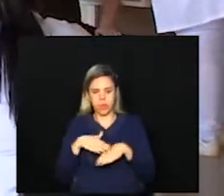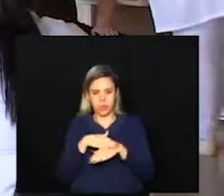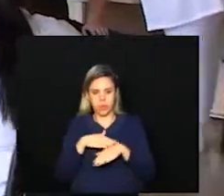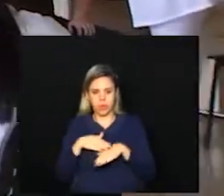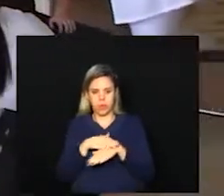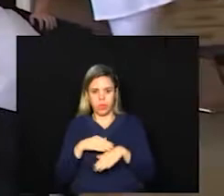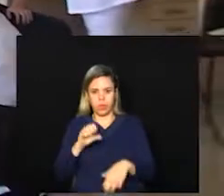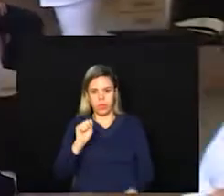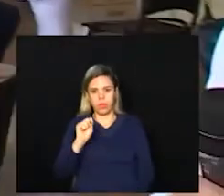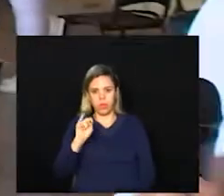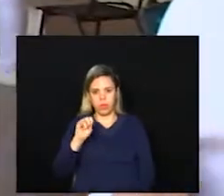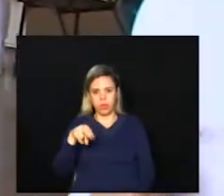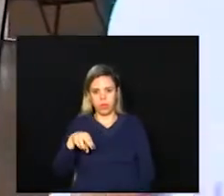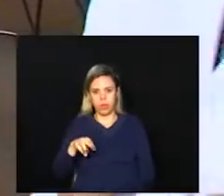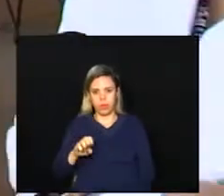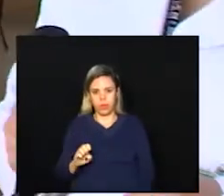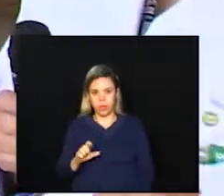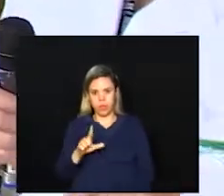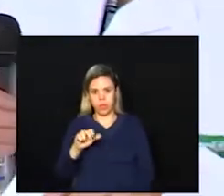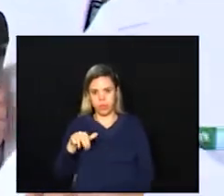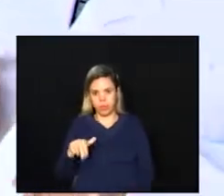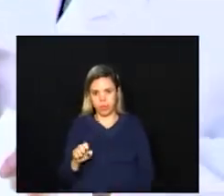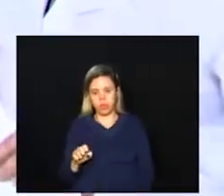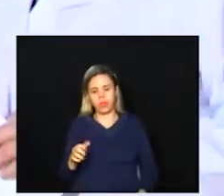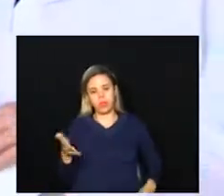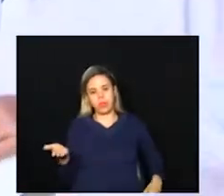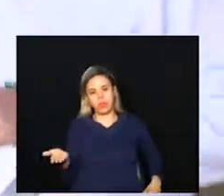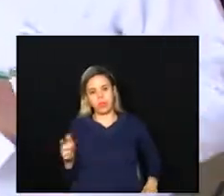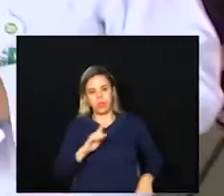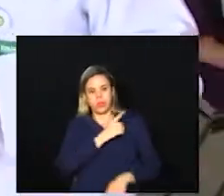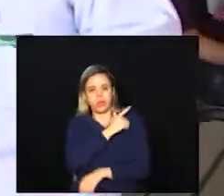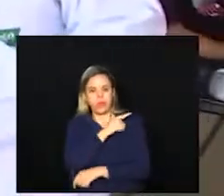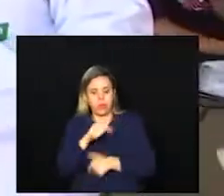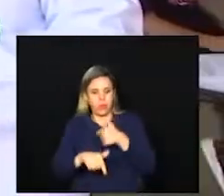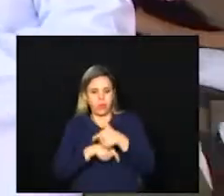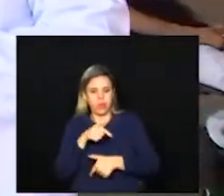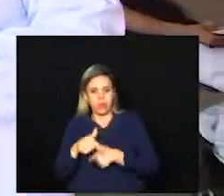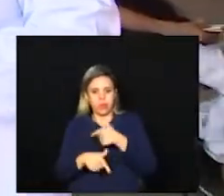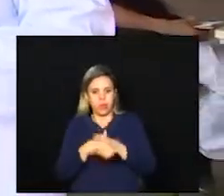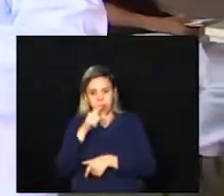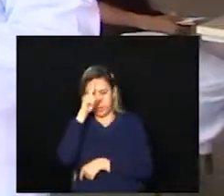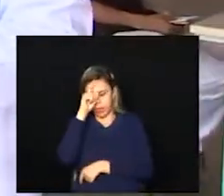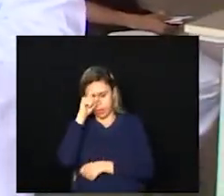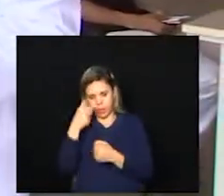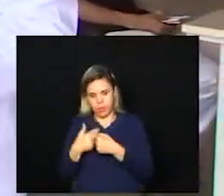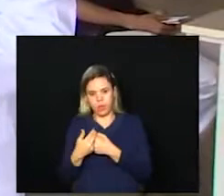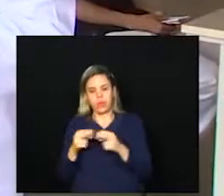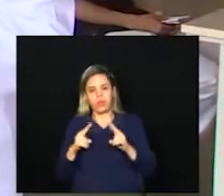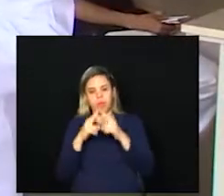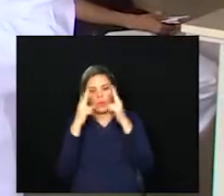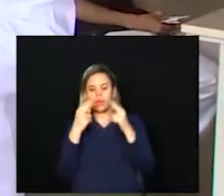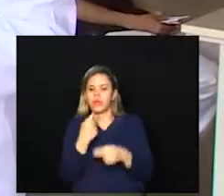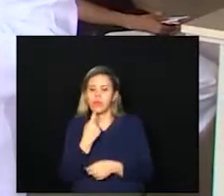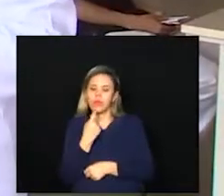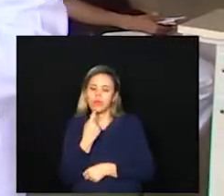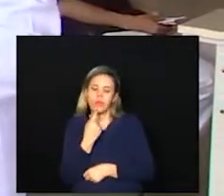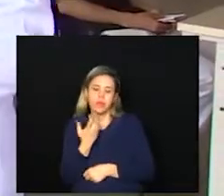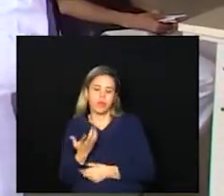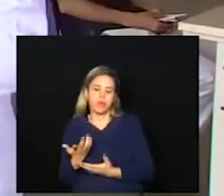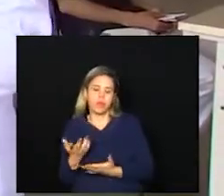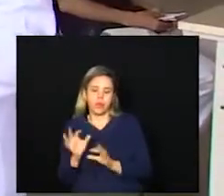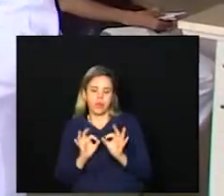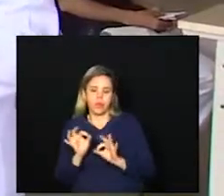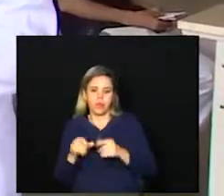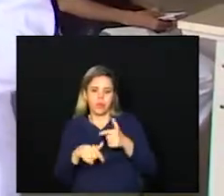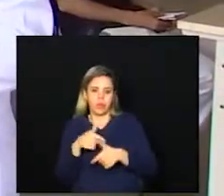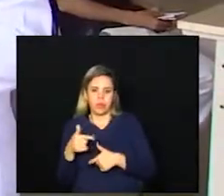com a Lilian Simone Vieira, que é gerente de operações do Hospital Unimed Campinas e que está coordenando o trabalho